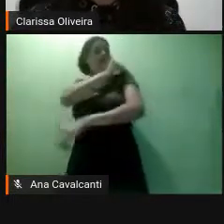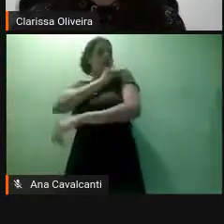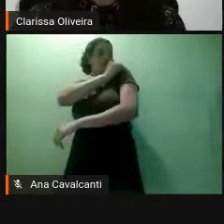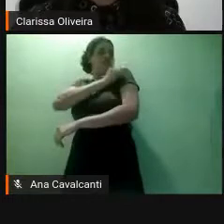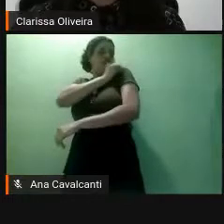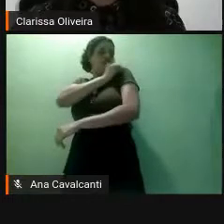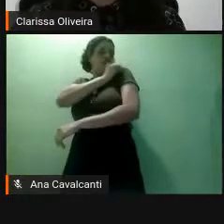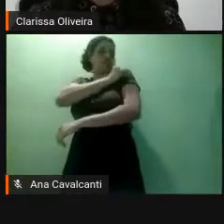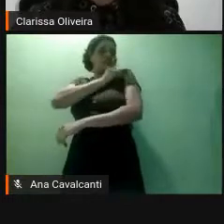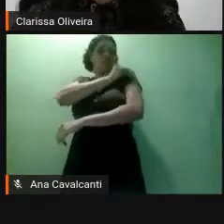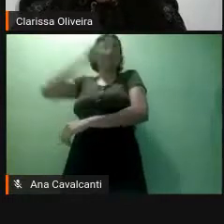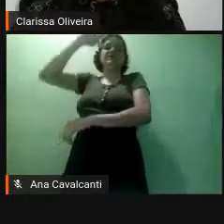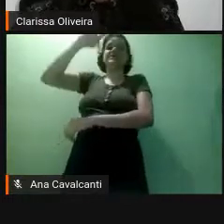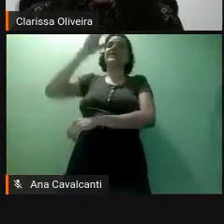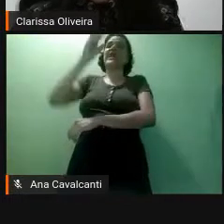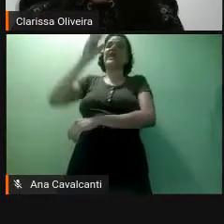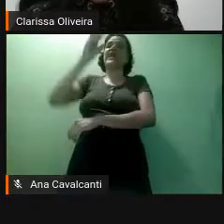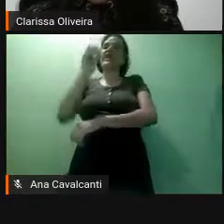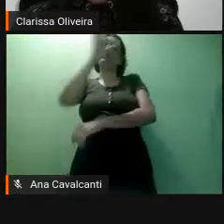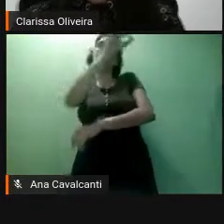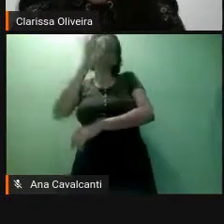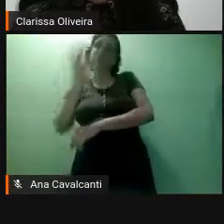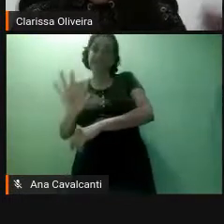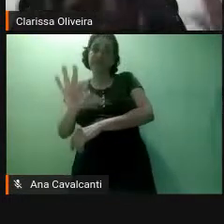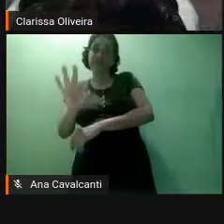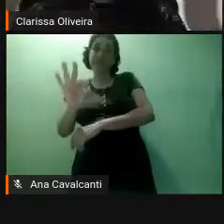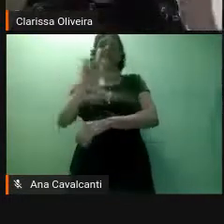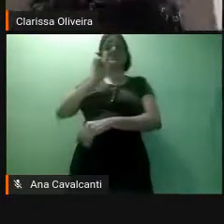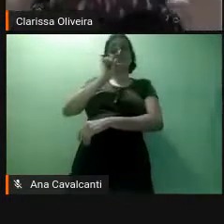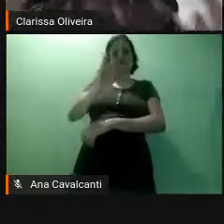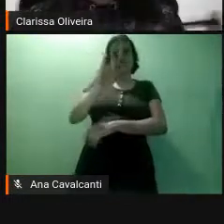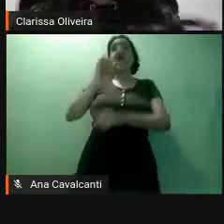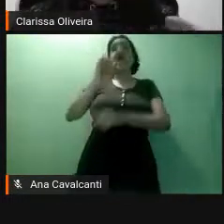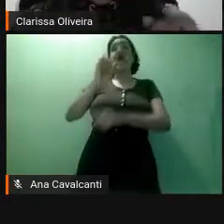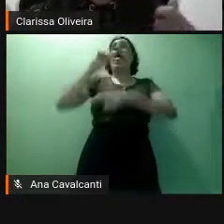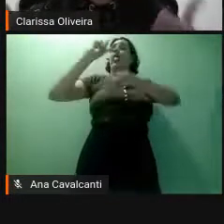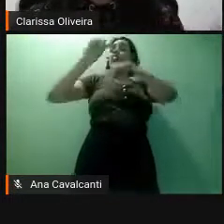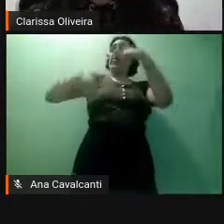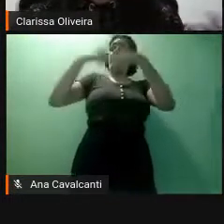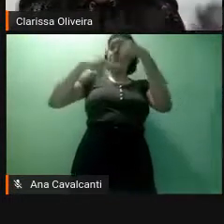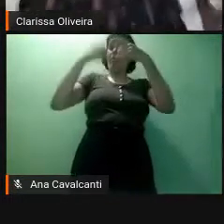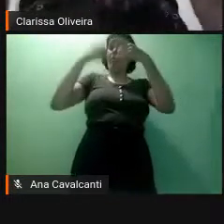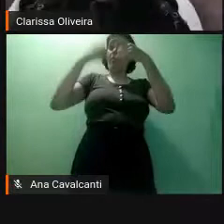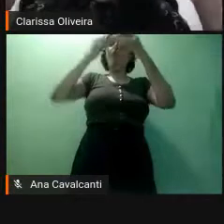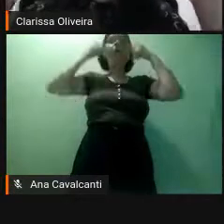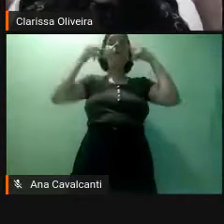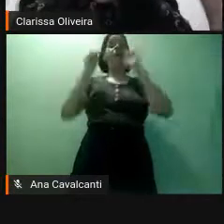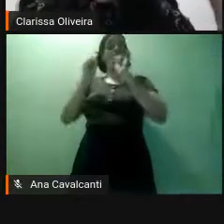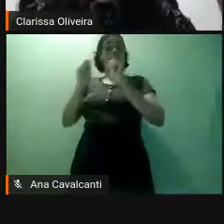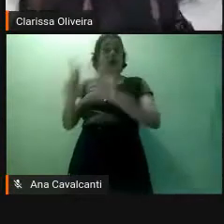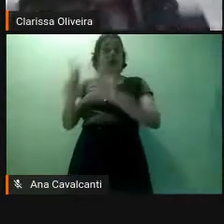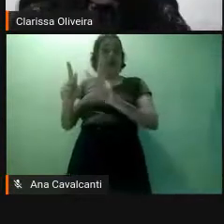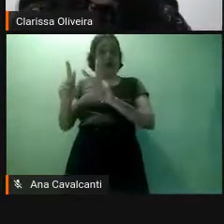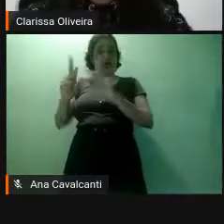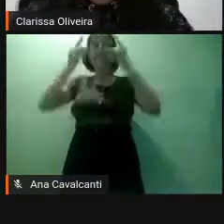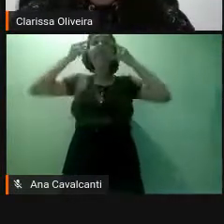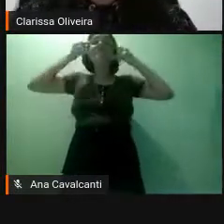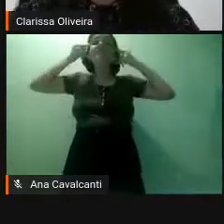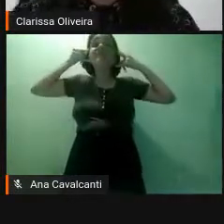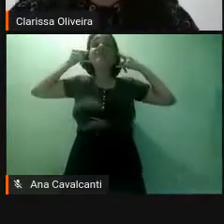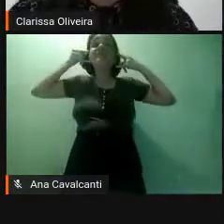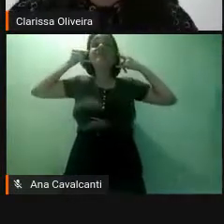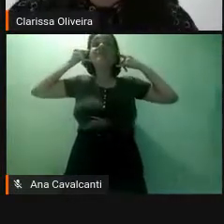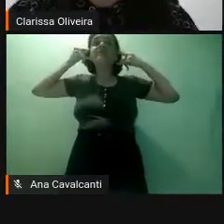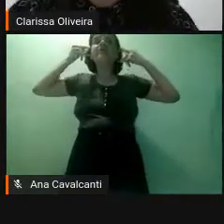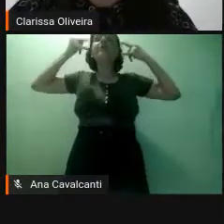a 70%. Se eu fizer isso e depois colocar a máscara, tá ok. Quando eu retirar a minha máscara